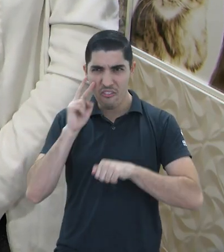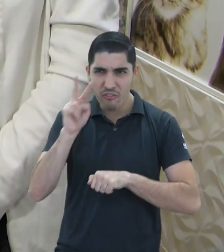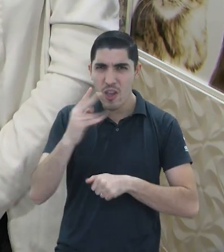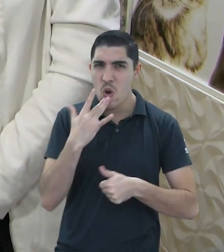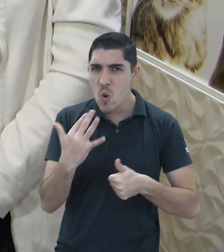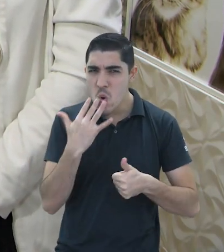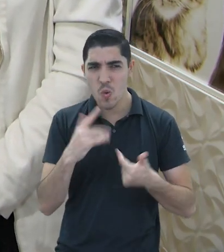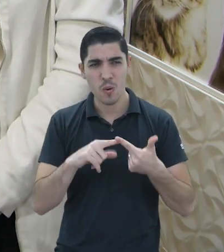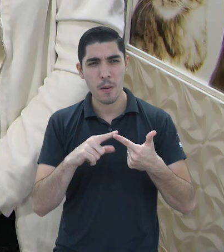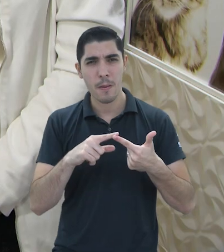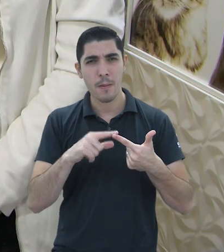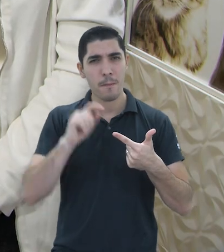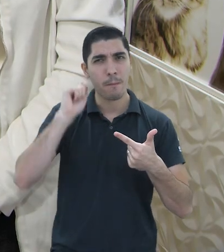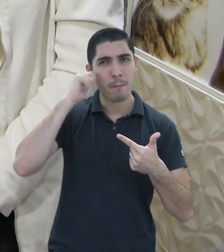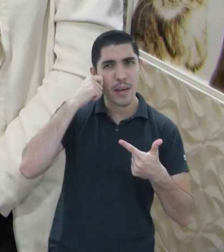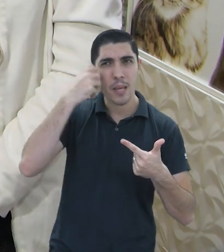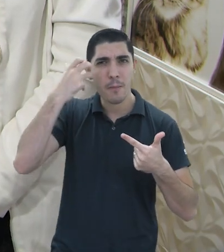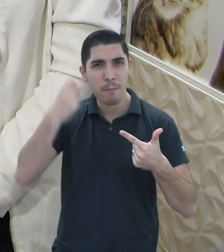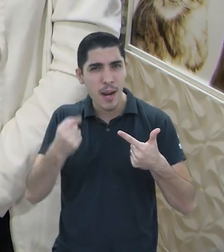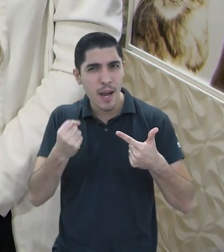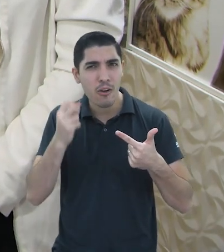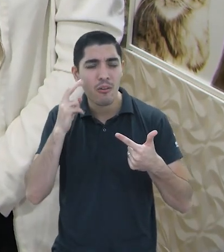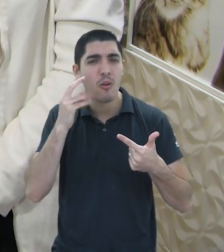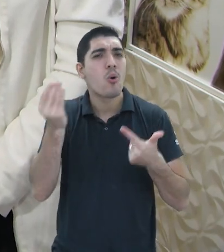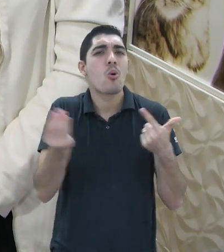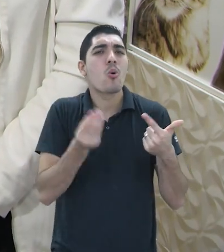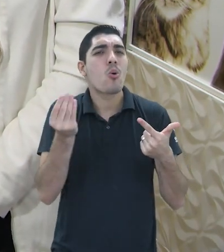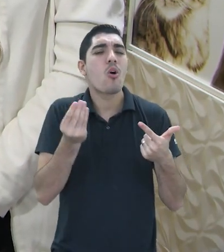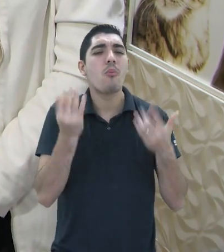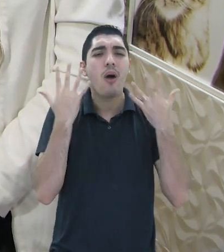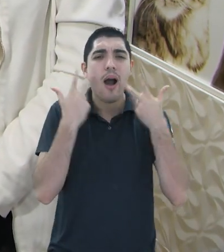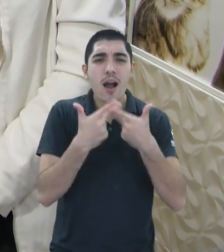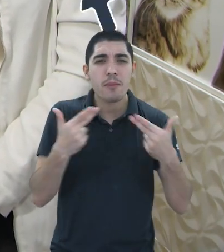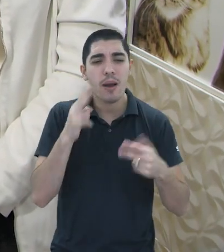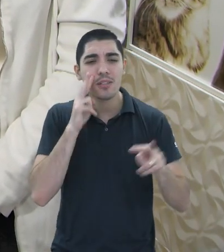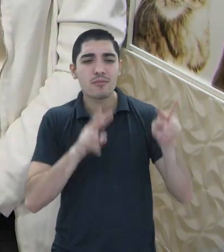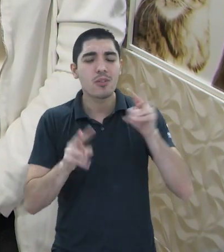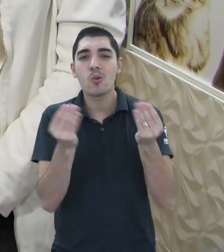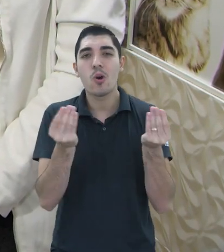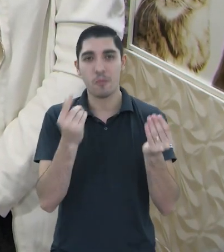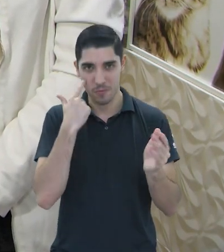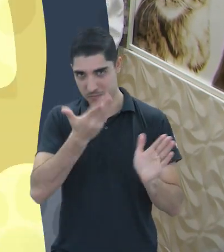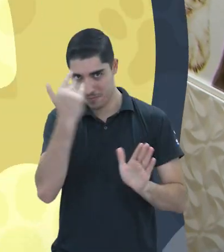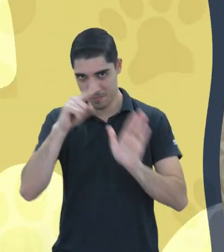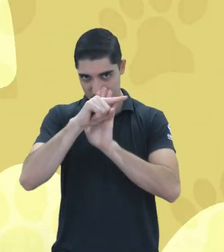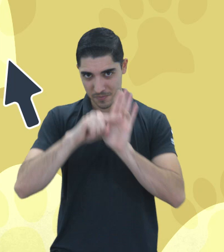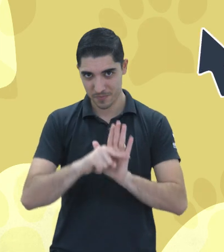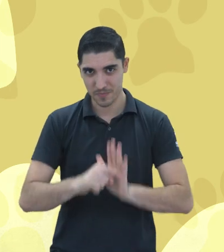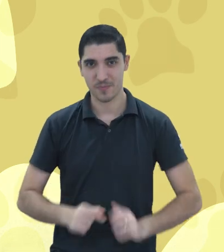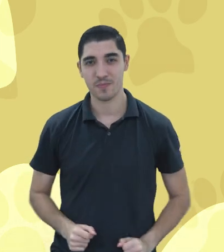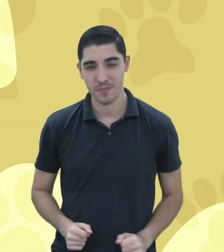preto e branco? Como é que no fim das contas é a visão dos nossos animais? Vamos pesquisar.